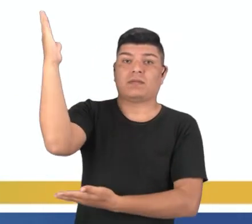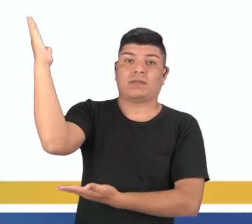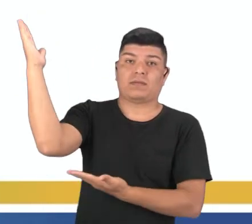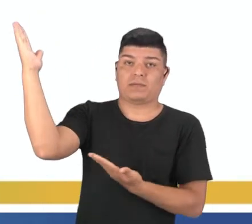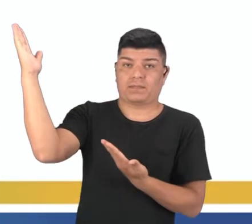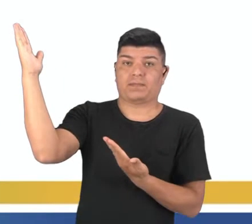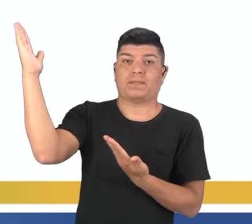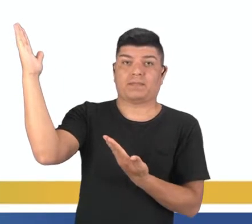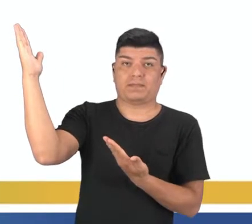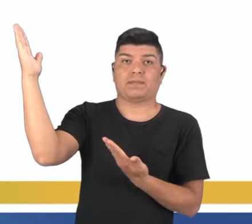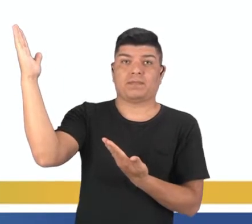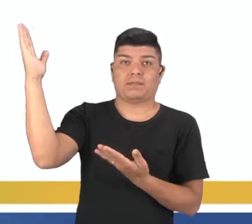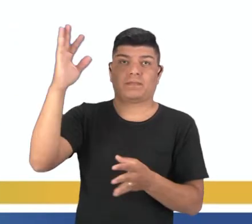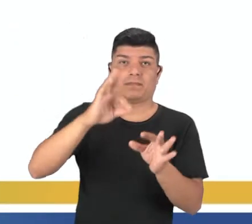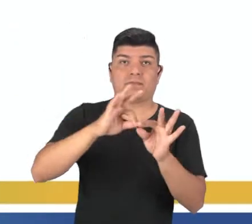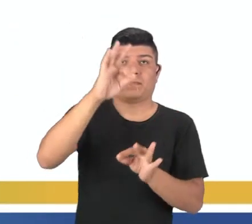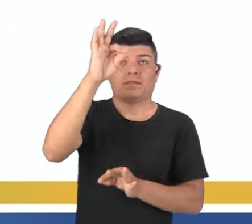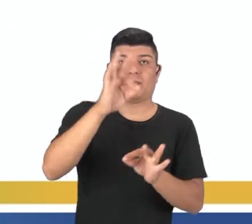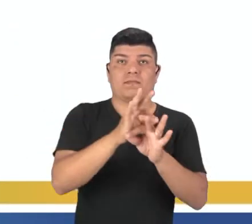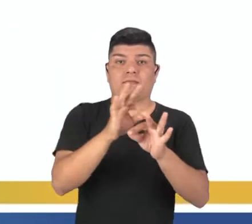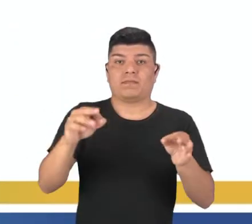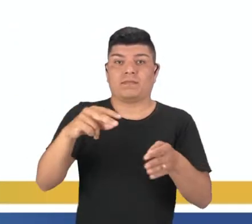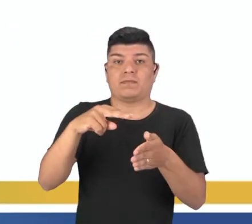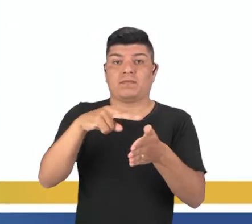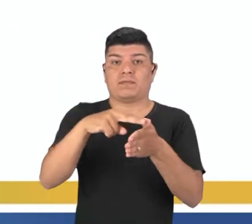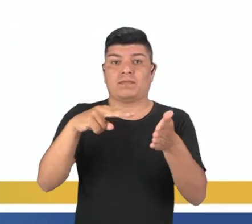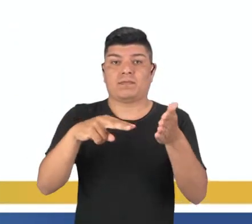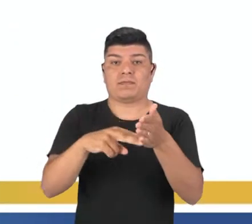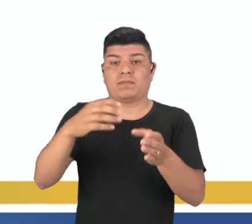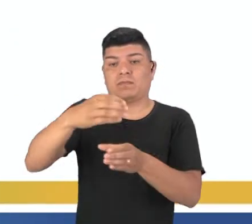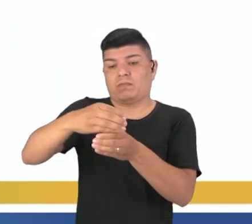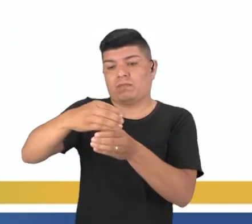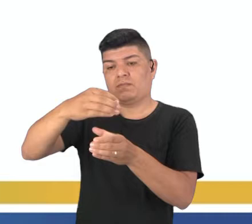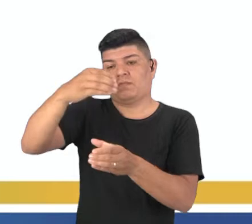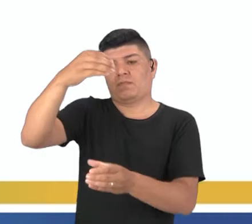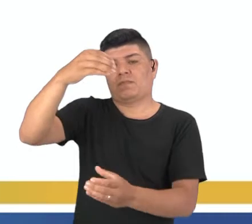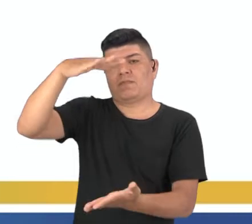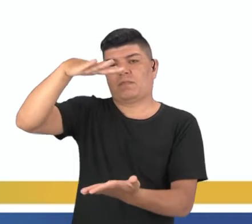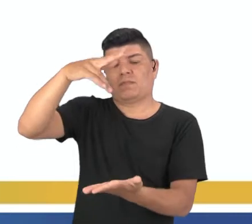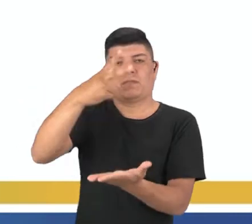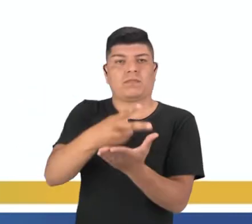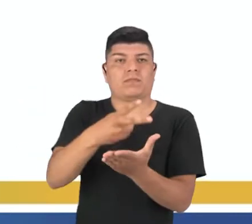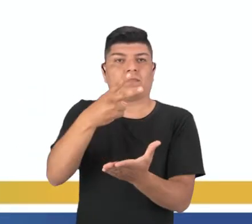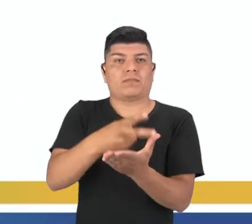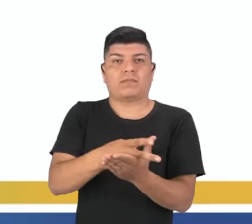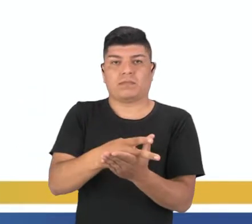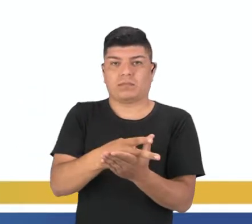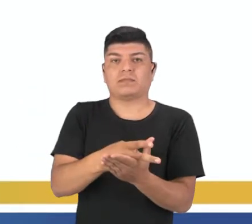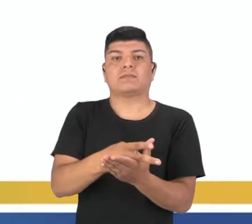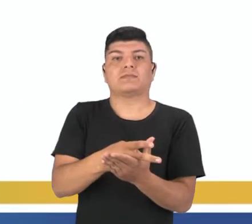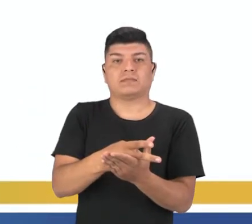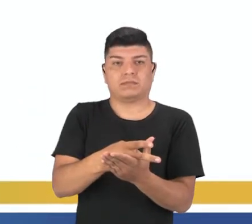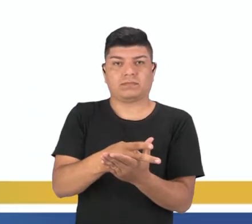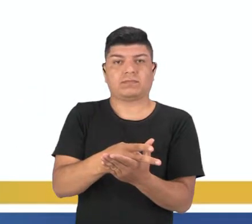verde. Então, a medida de um volume de um cilindro sempre vai ser